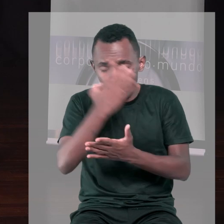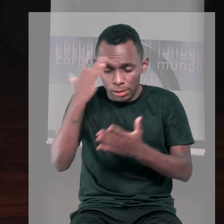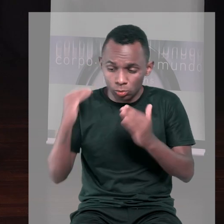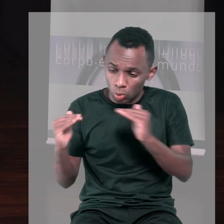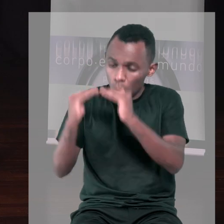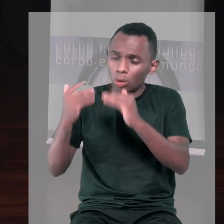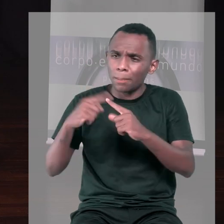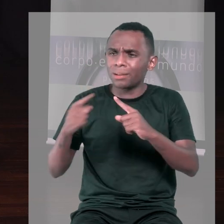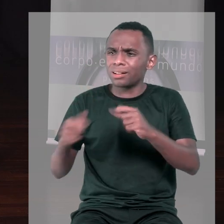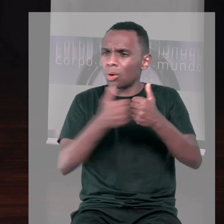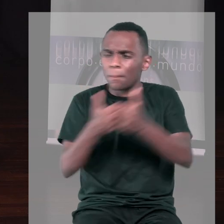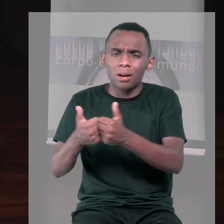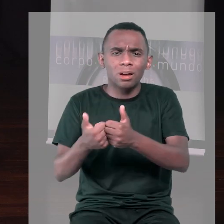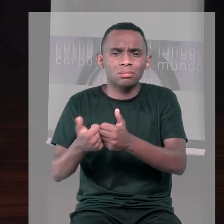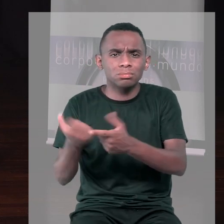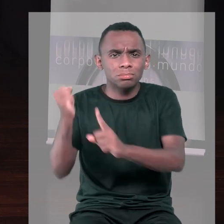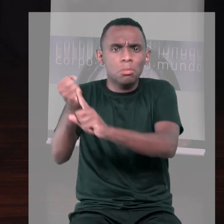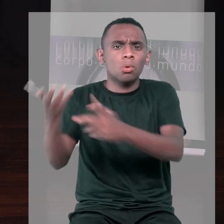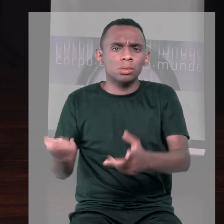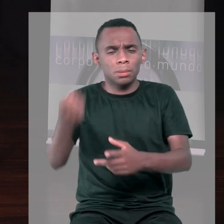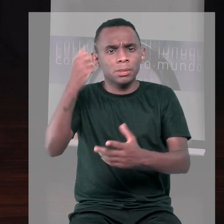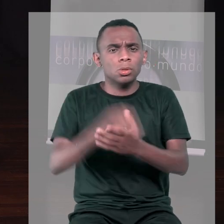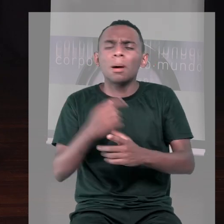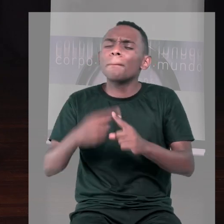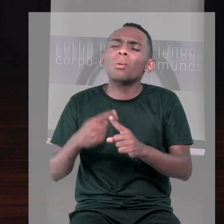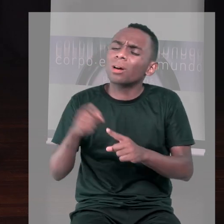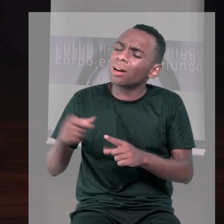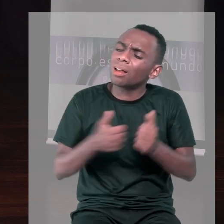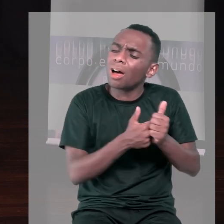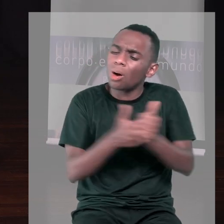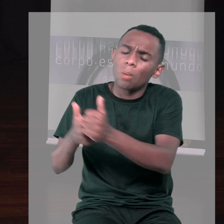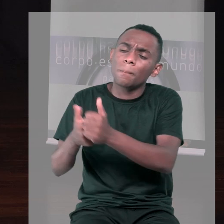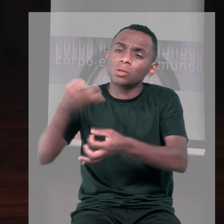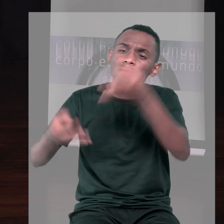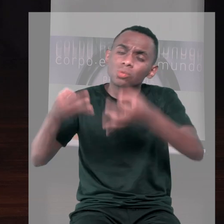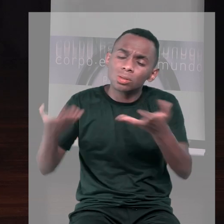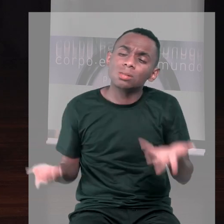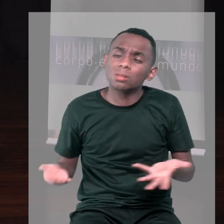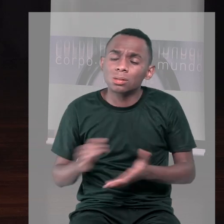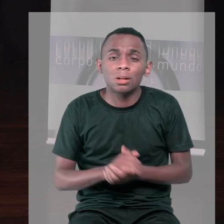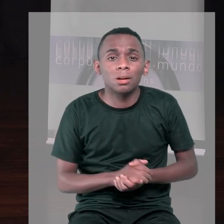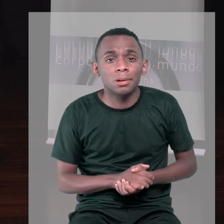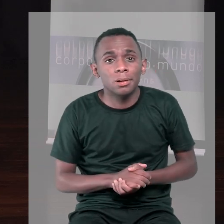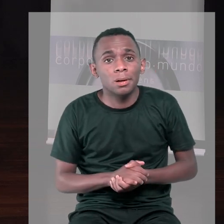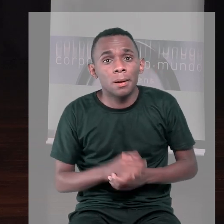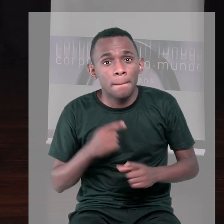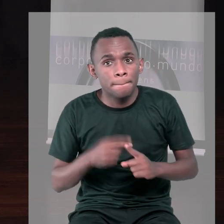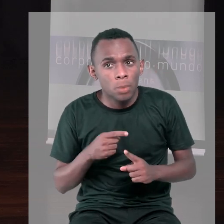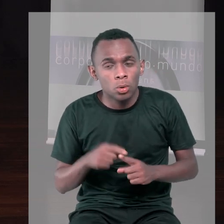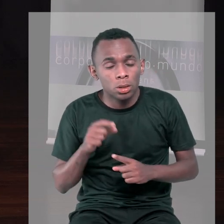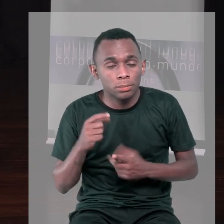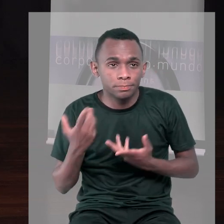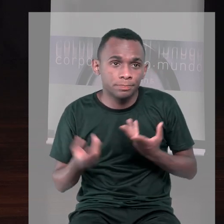em Eichmann não significa retirar de Eichmann a responsabilidade por aquilo que ele fez. Todos os